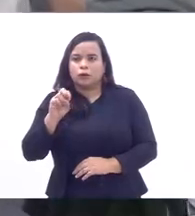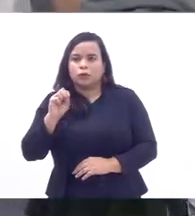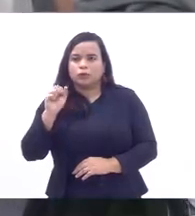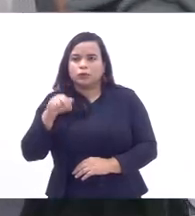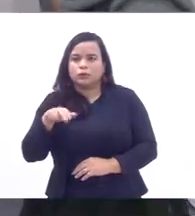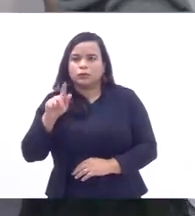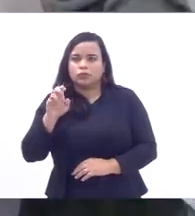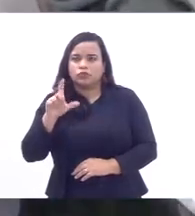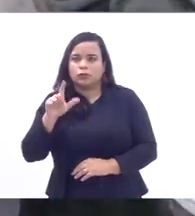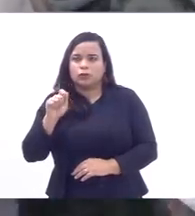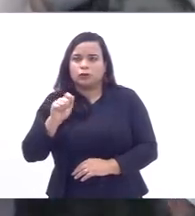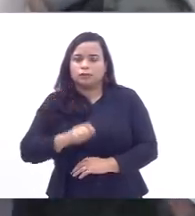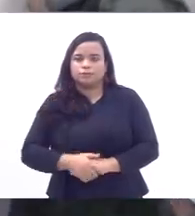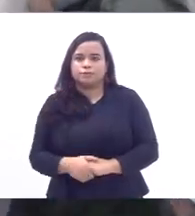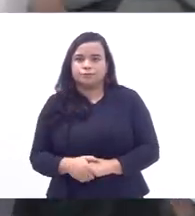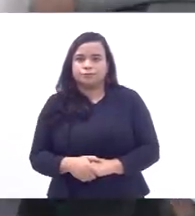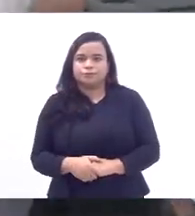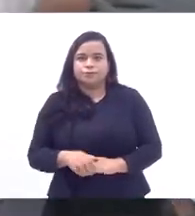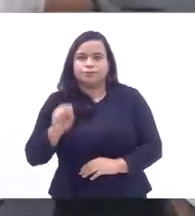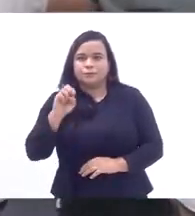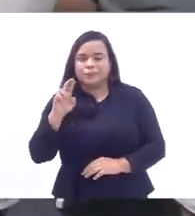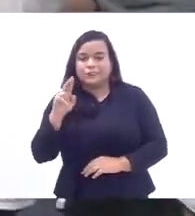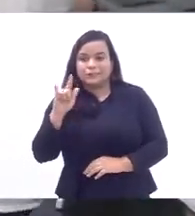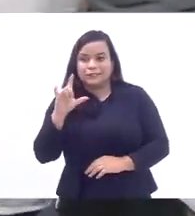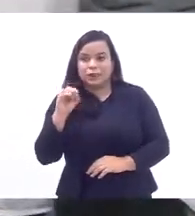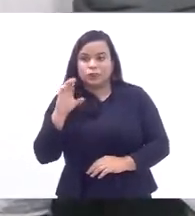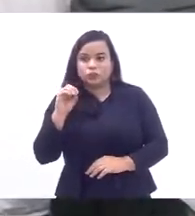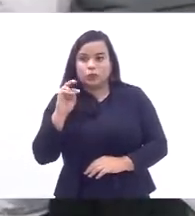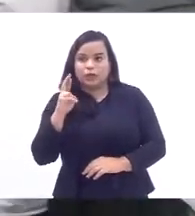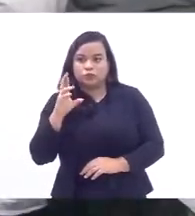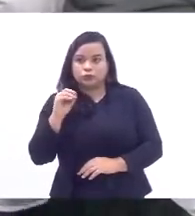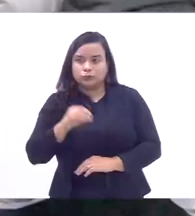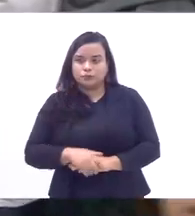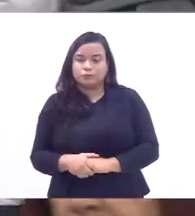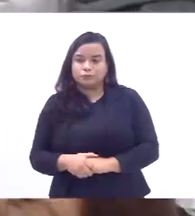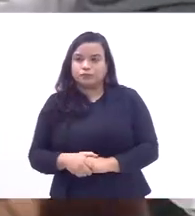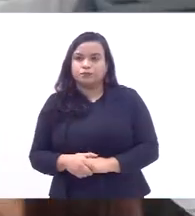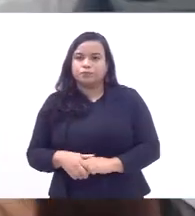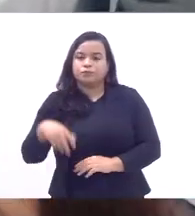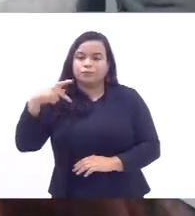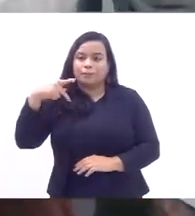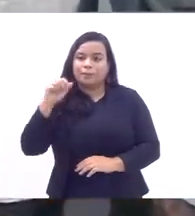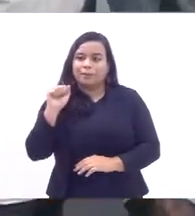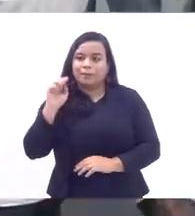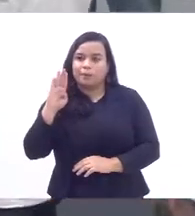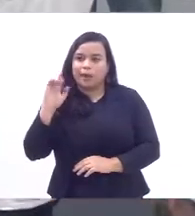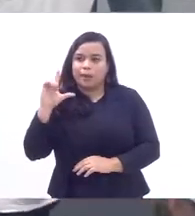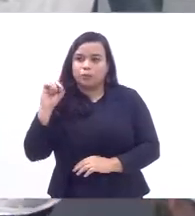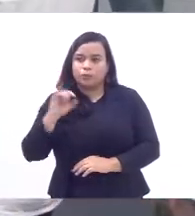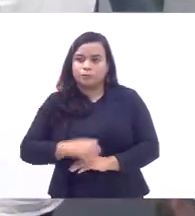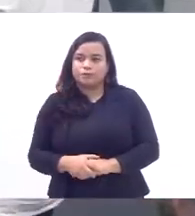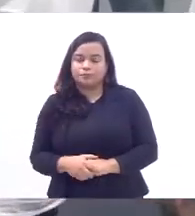Rosângela Virgens, Sérgio Castro, Pablo Maurício,